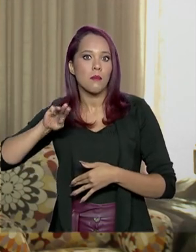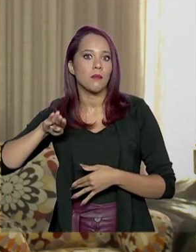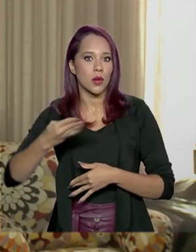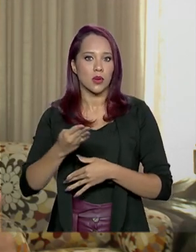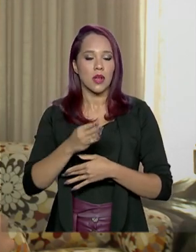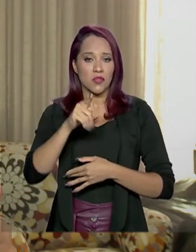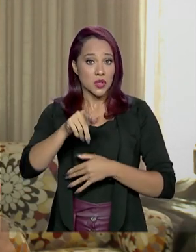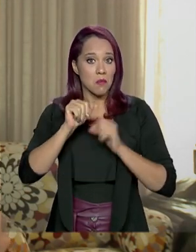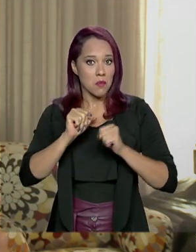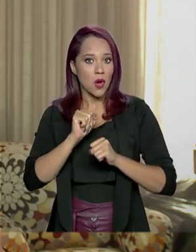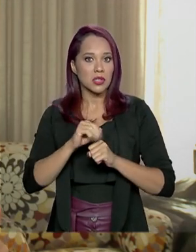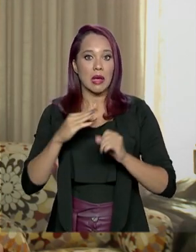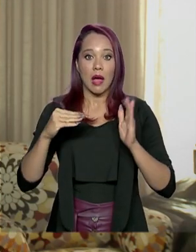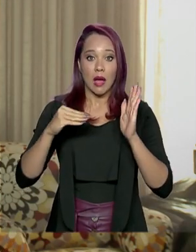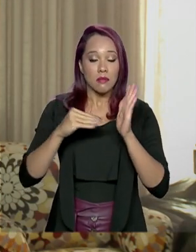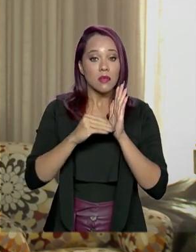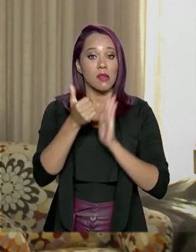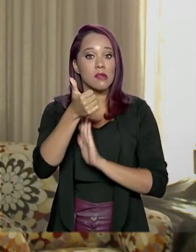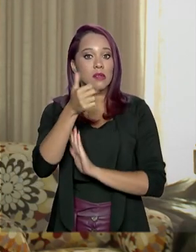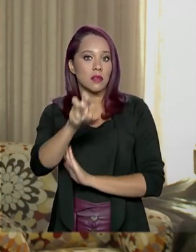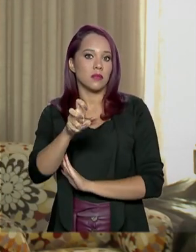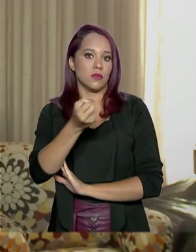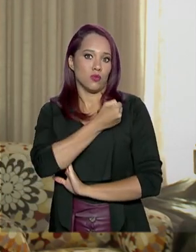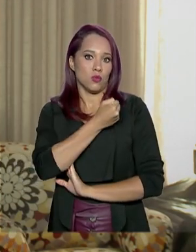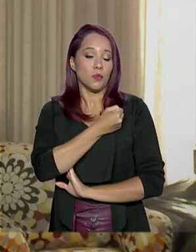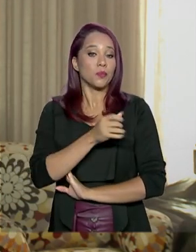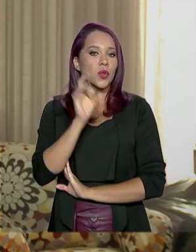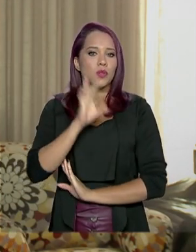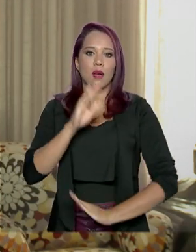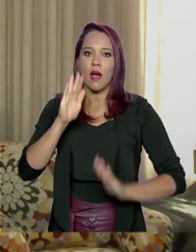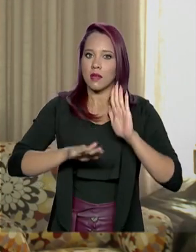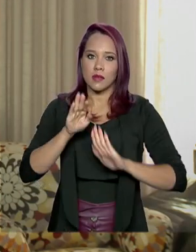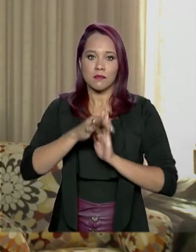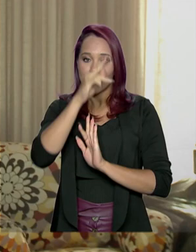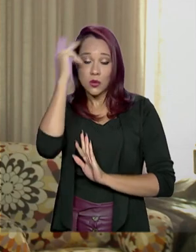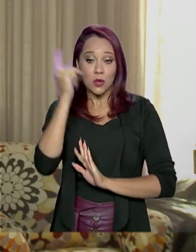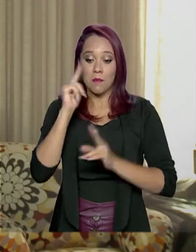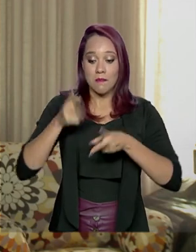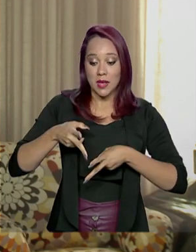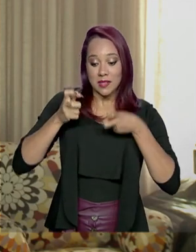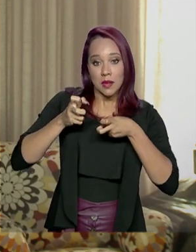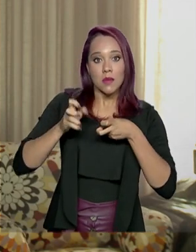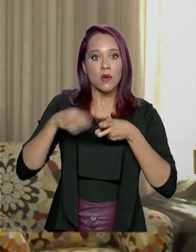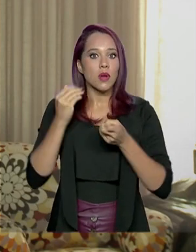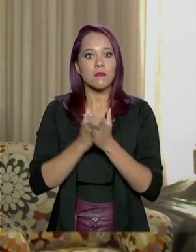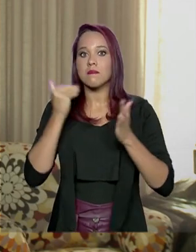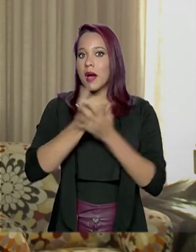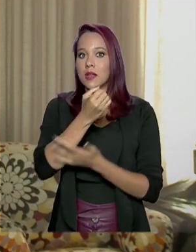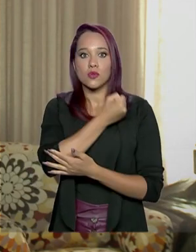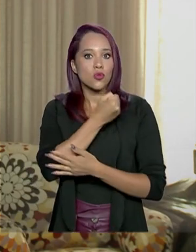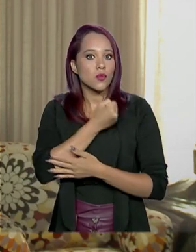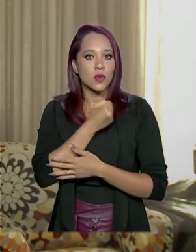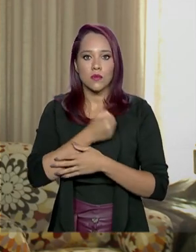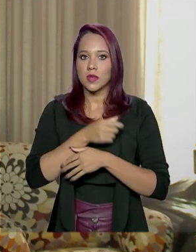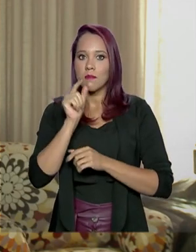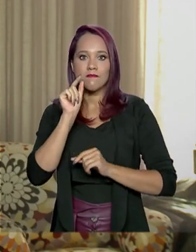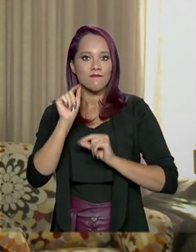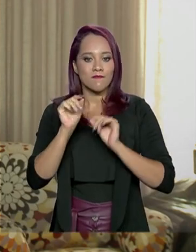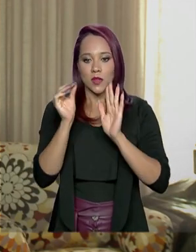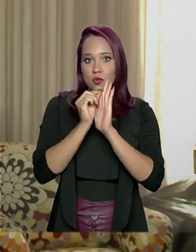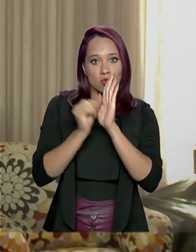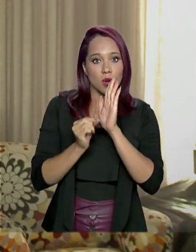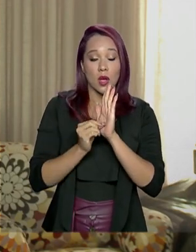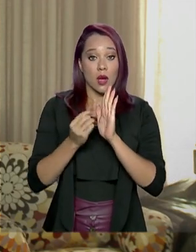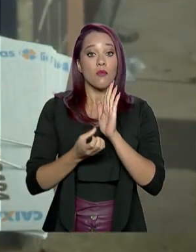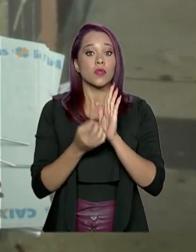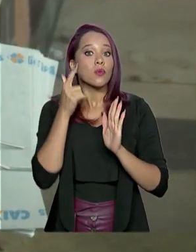pode jogar de seis até 15 menos né só que às vezes a pessoa não percebe que quando quanto mais números e joga a chance de ganhar um